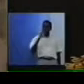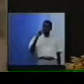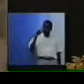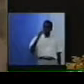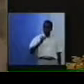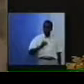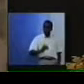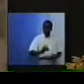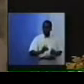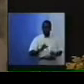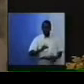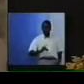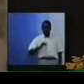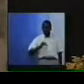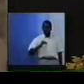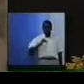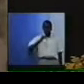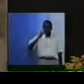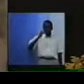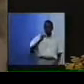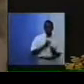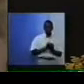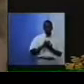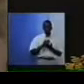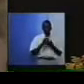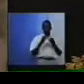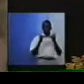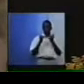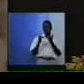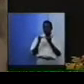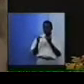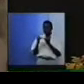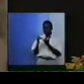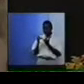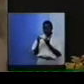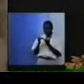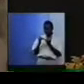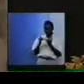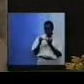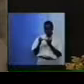na infância, onde inclusive chegaram a abusar de você,